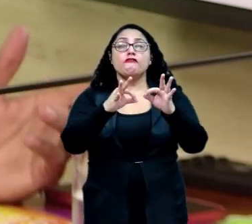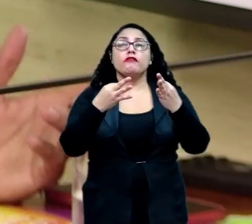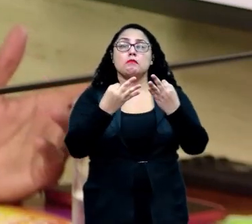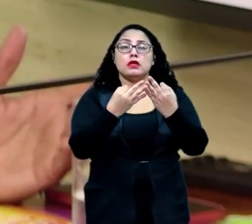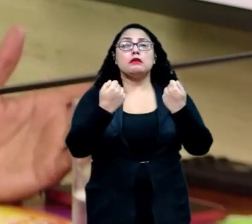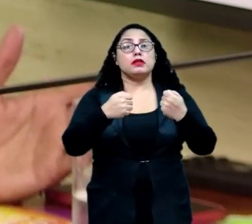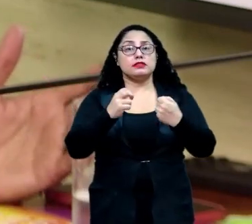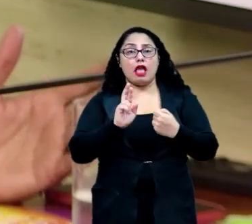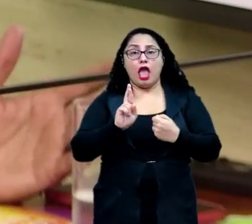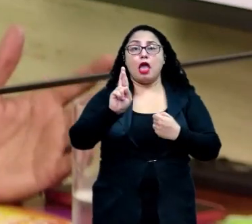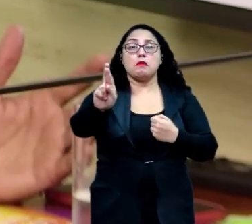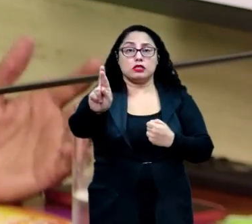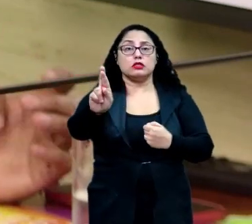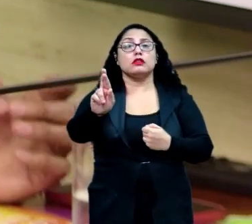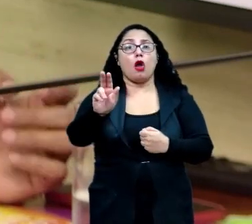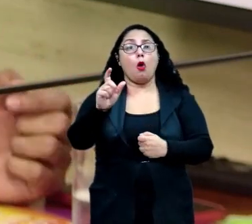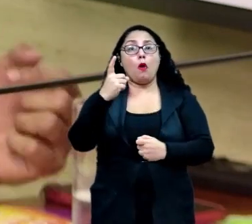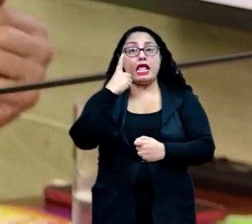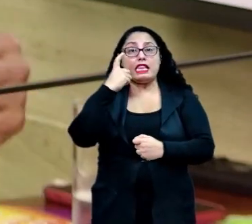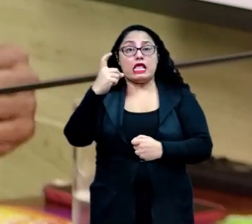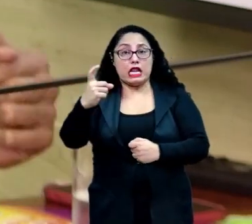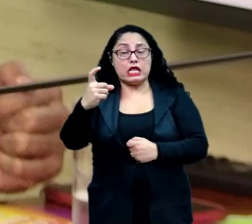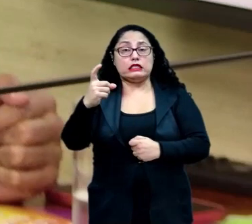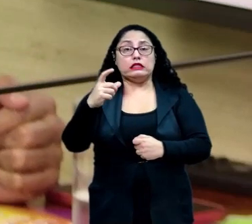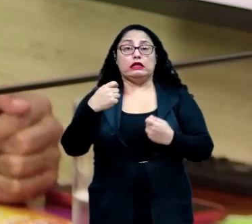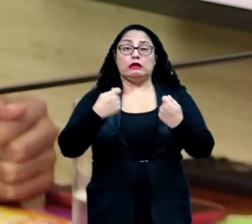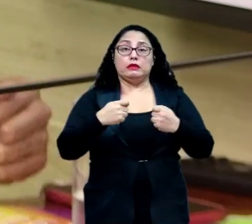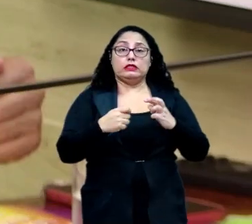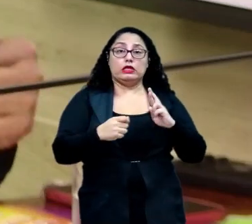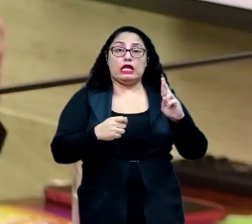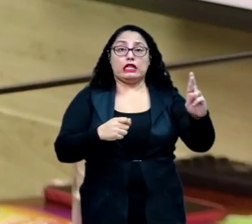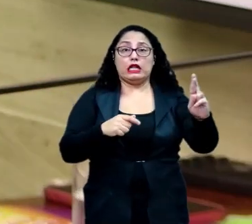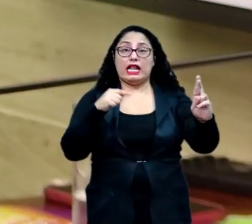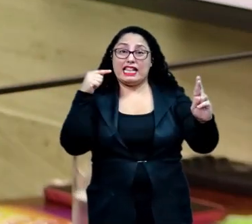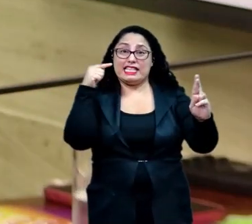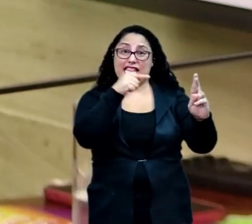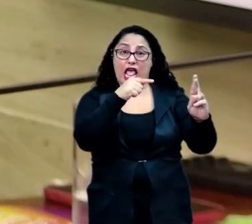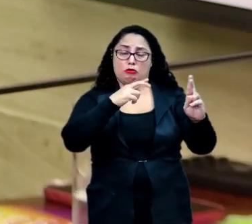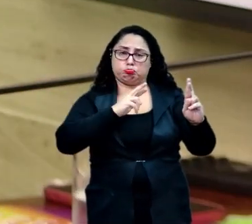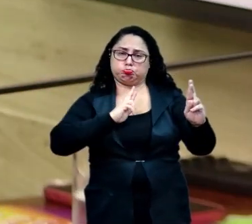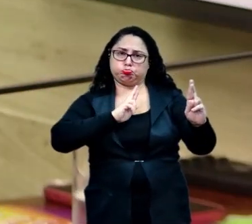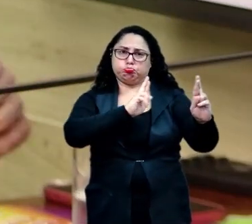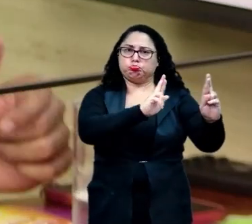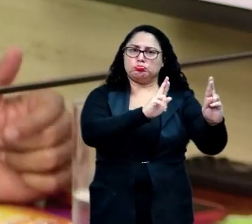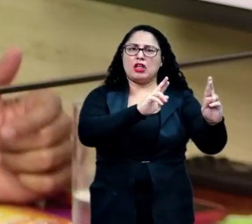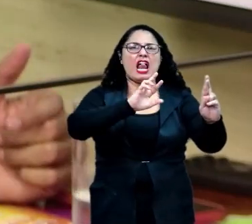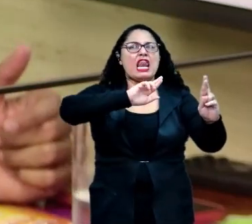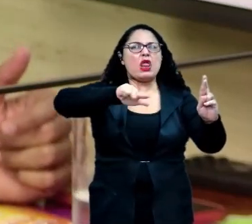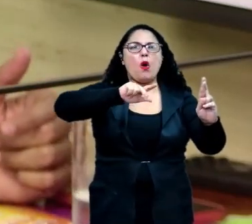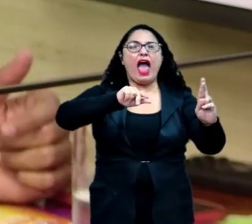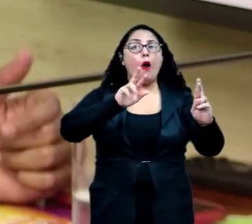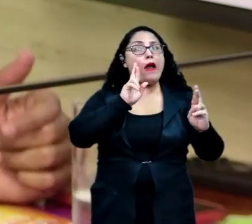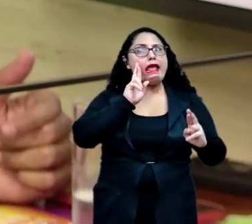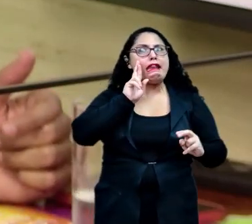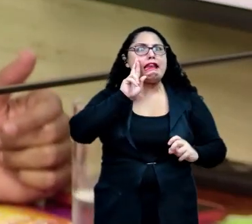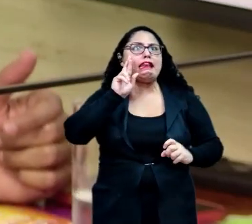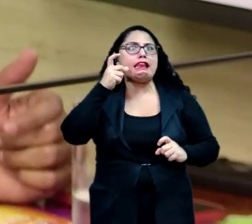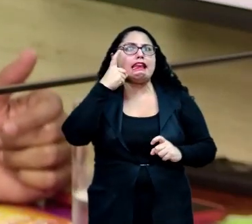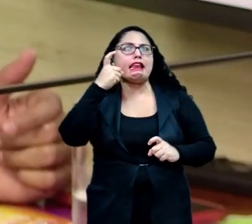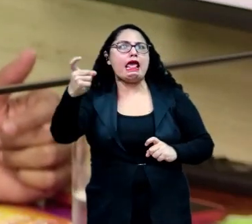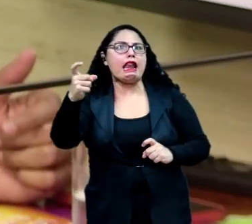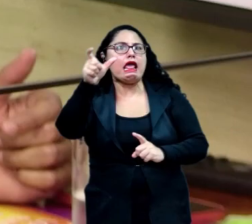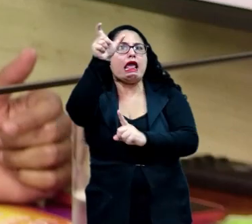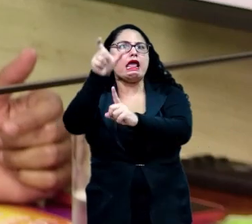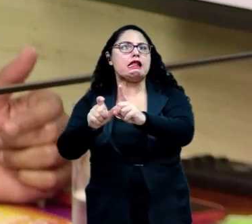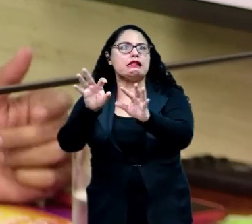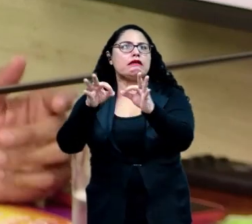precisam representar o interesse dessa pessoa e ela tem que representar o interesse dela e não o interesse dos pais. Que muitas